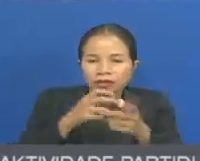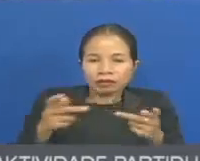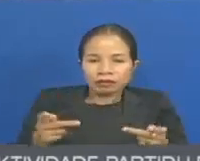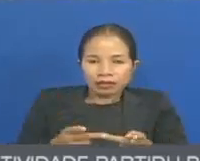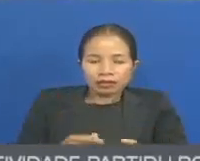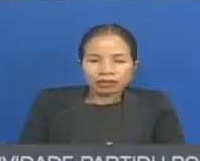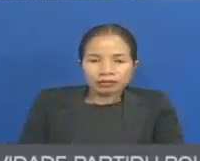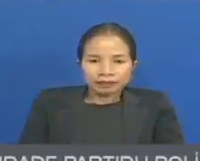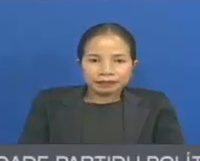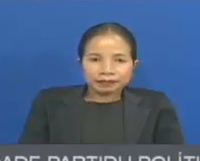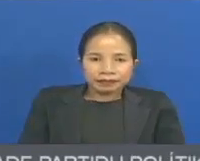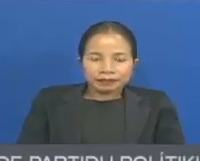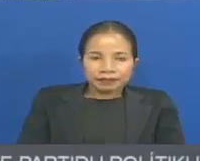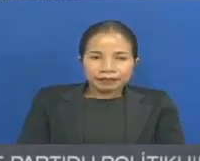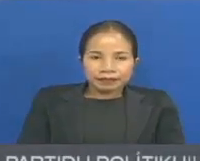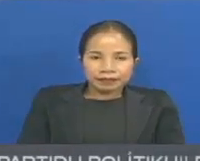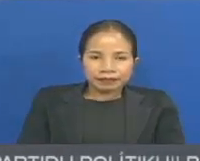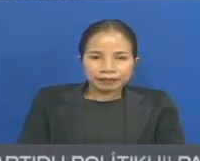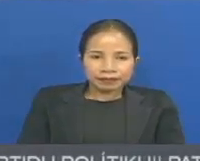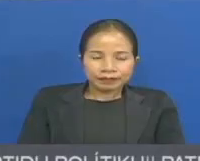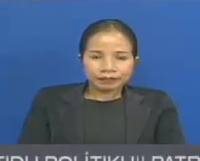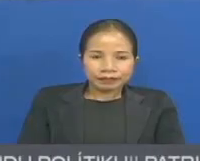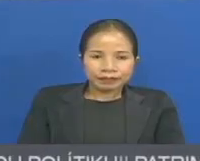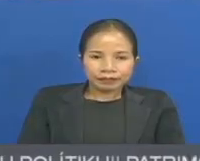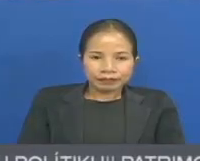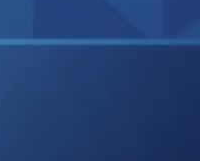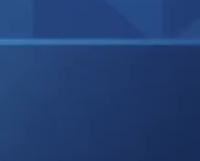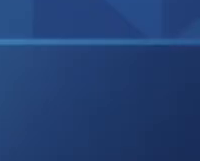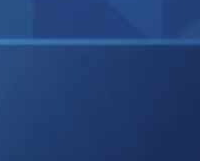fatin. Husi município Lautem, Almeida dos Santos, ba RTL.